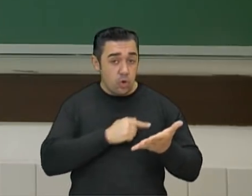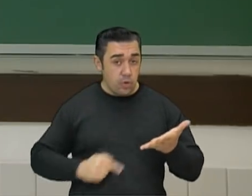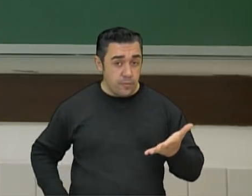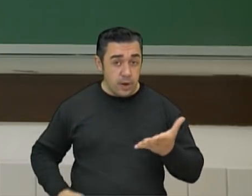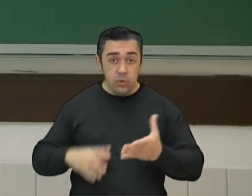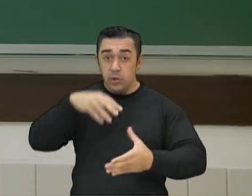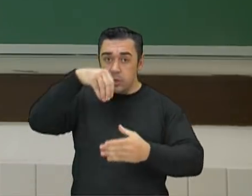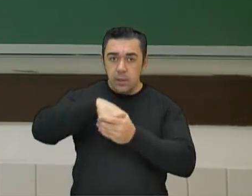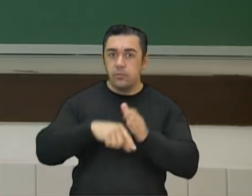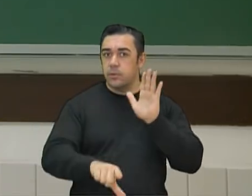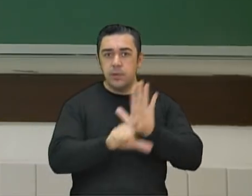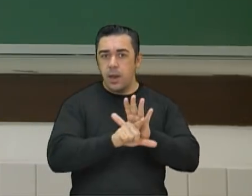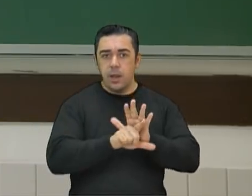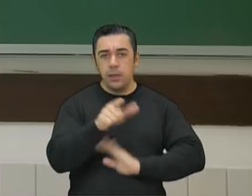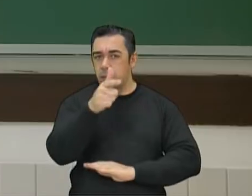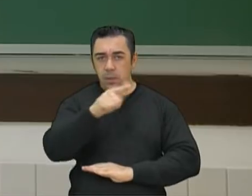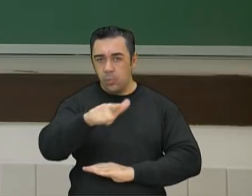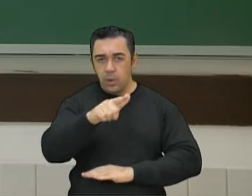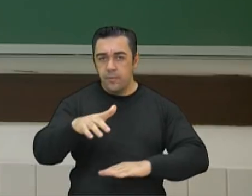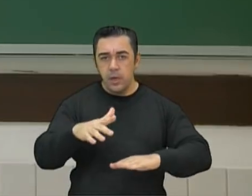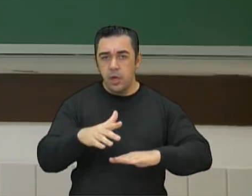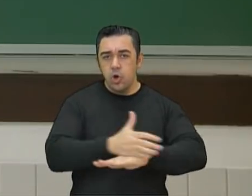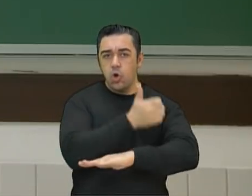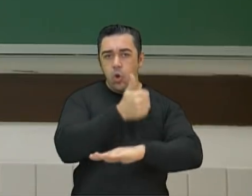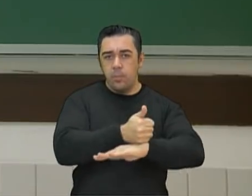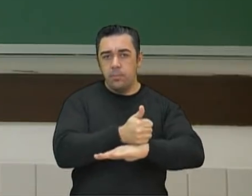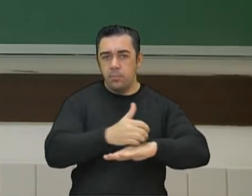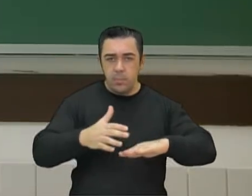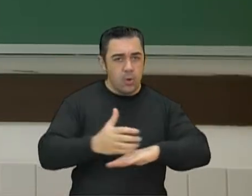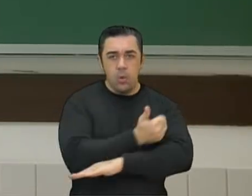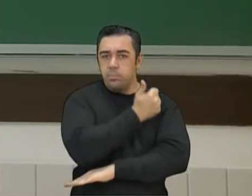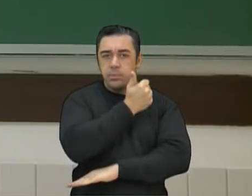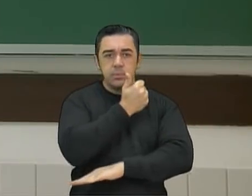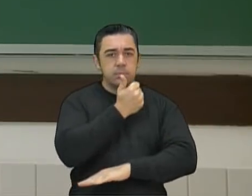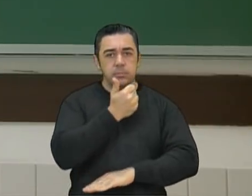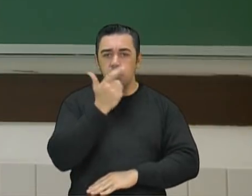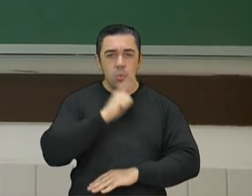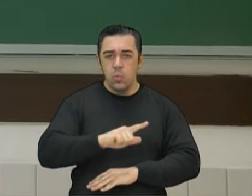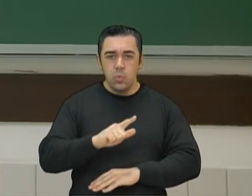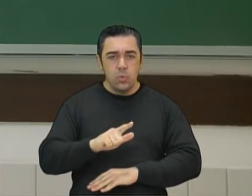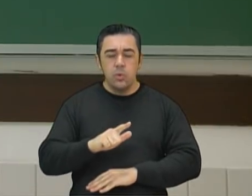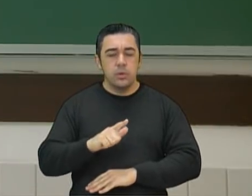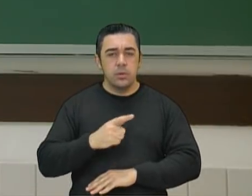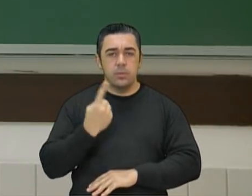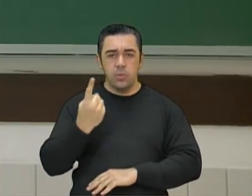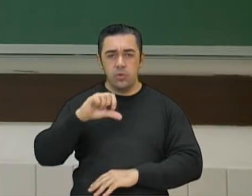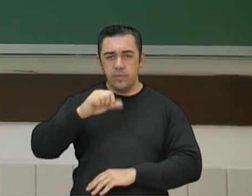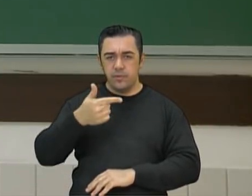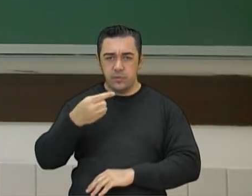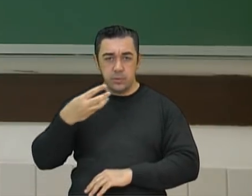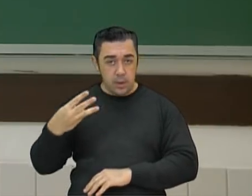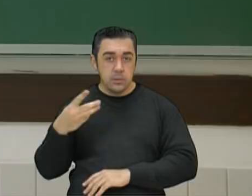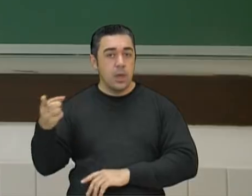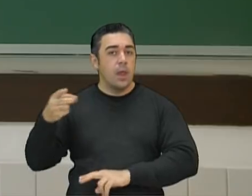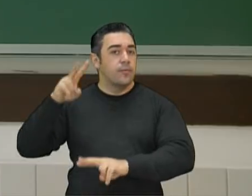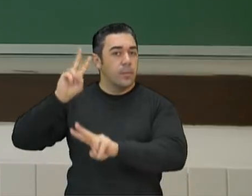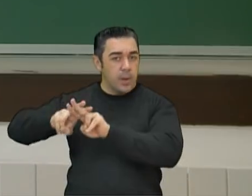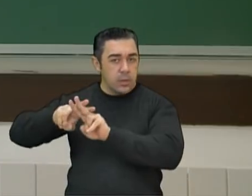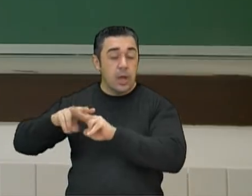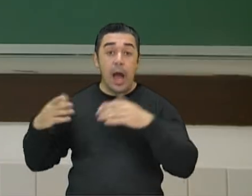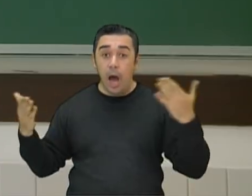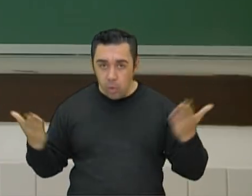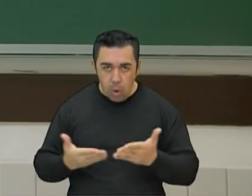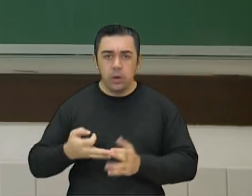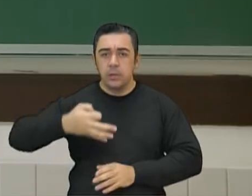da lei. Não houve um golpe. Aquela tentativa de golpe em 1923 foi frustrada, ele ficou preso. Agora não,